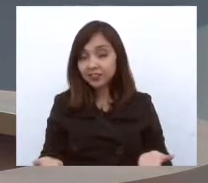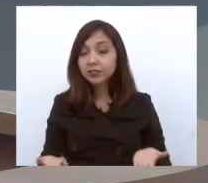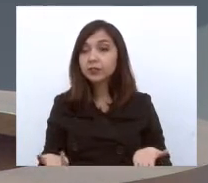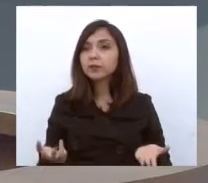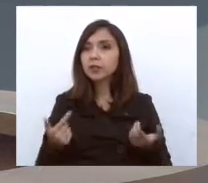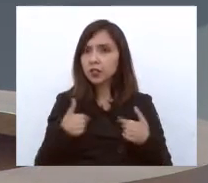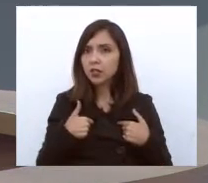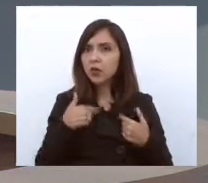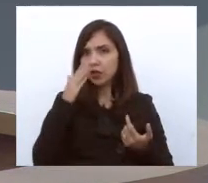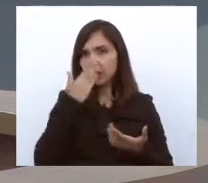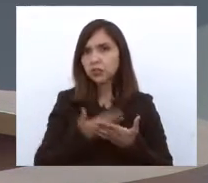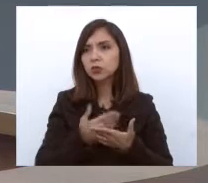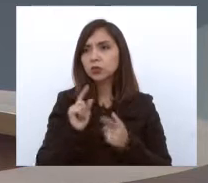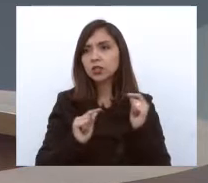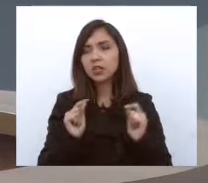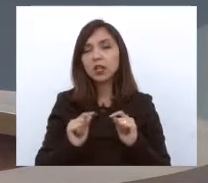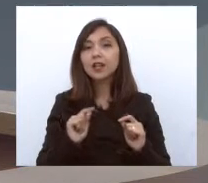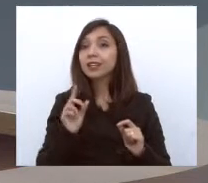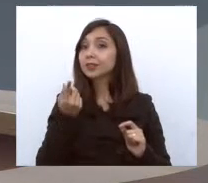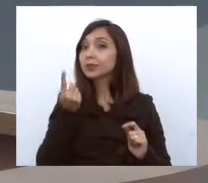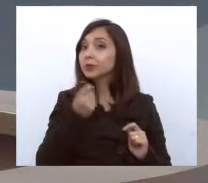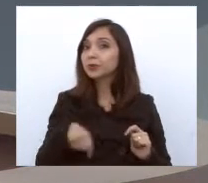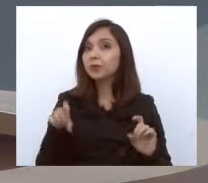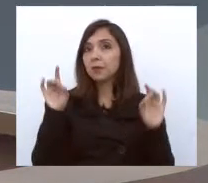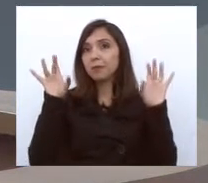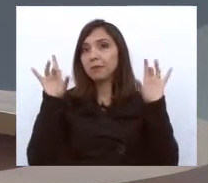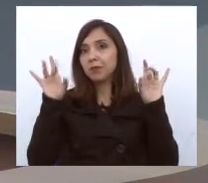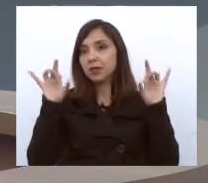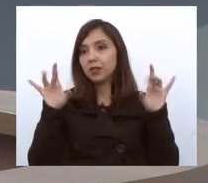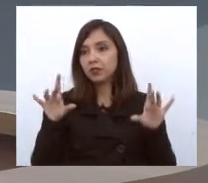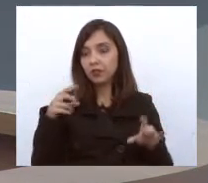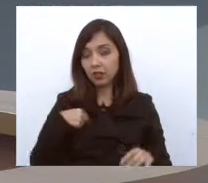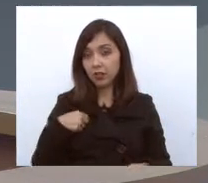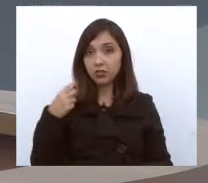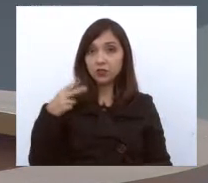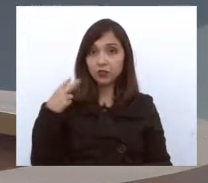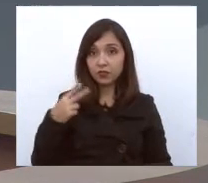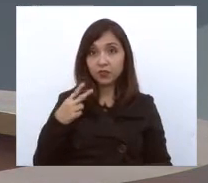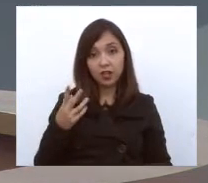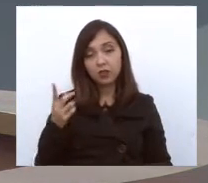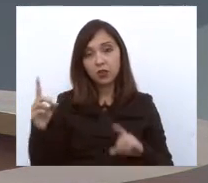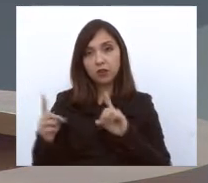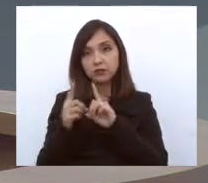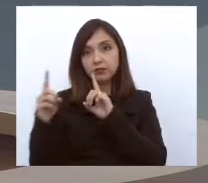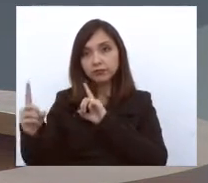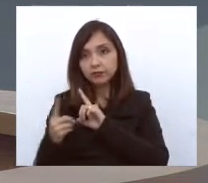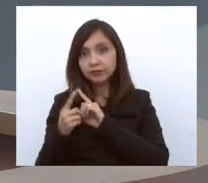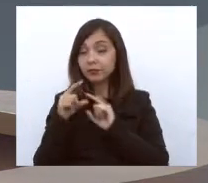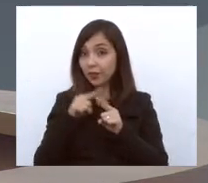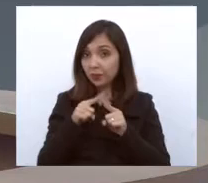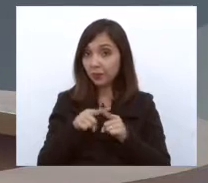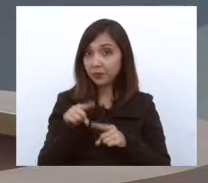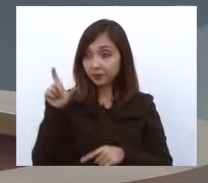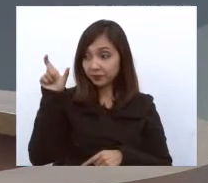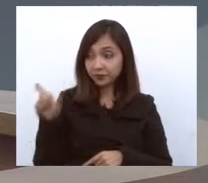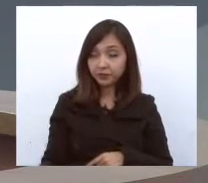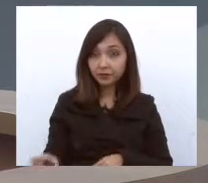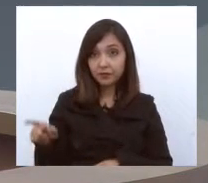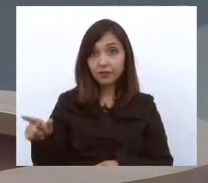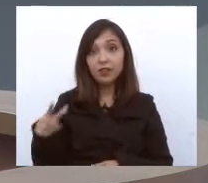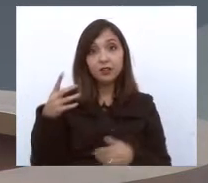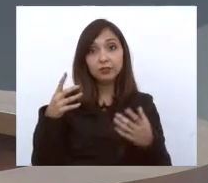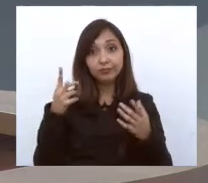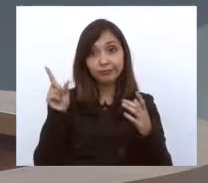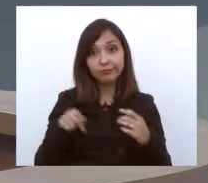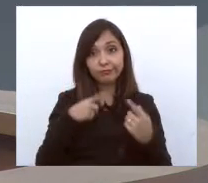Eu quero crer, senhor presidente, que não haja privilégio deste vereador nos atendimentos, porque para agir dessa forma, significa